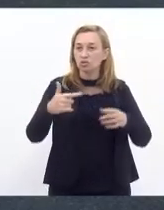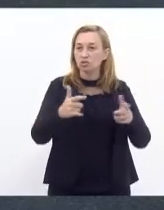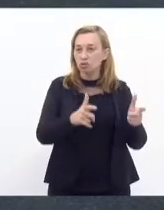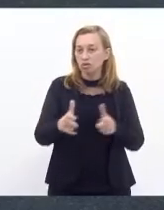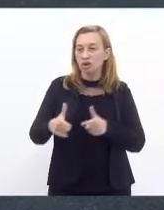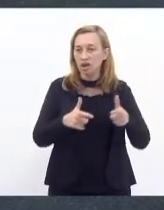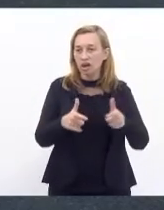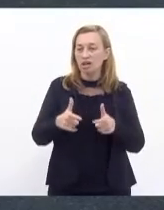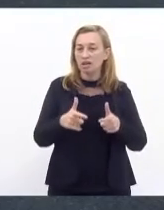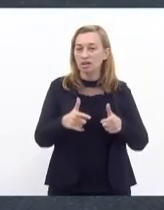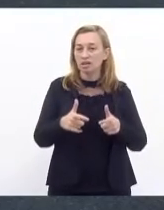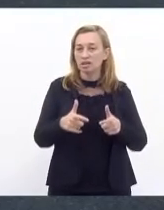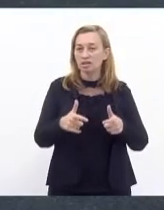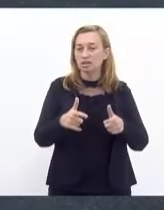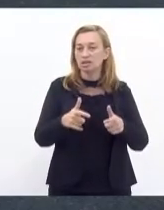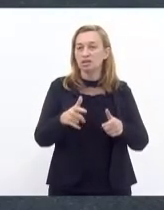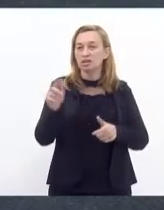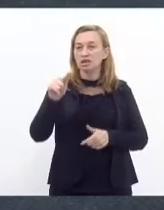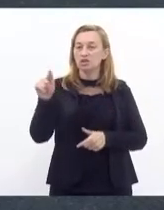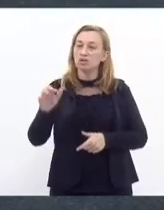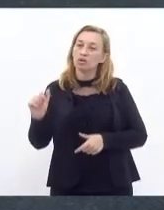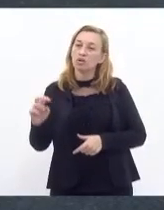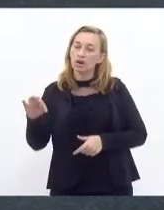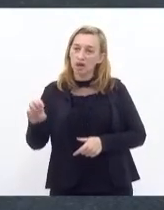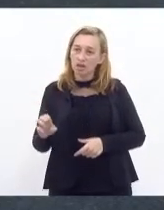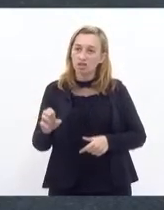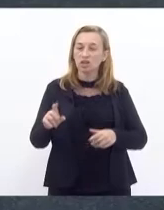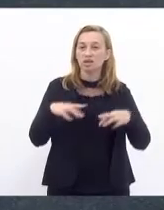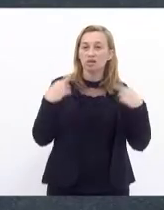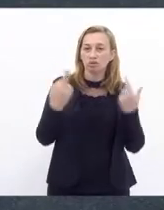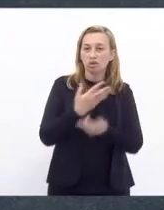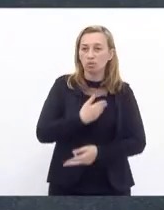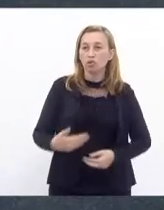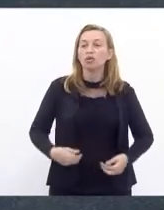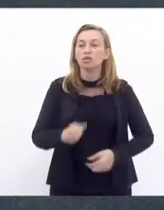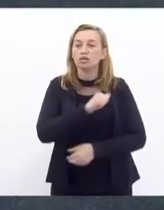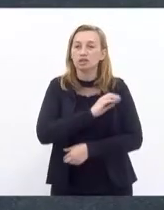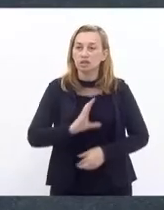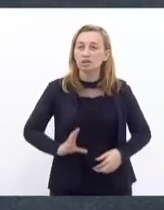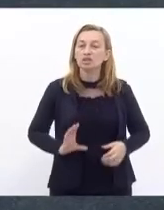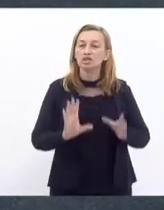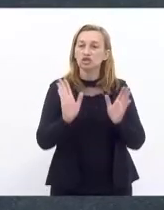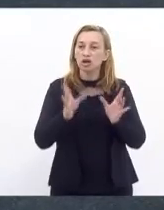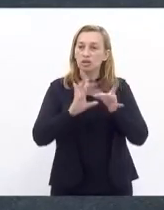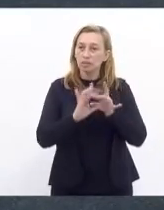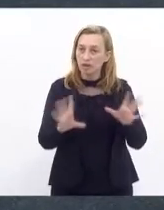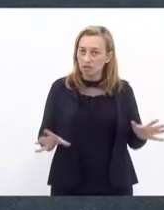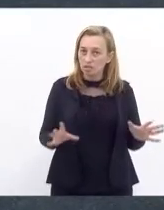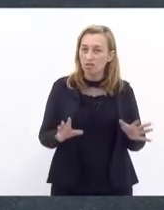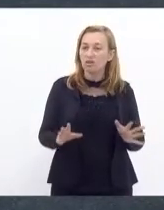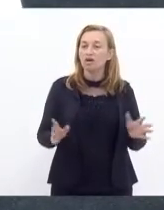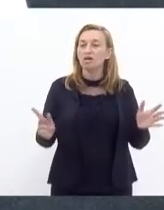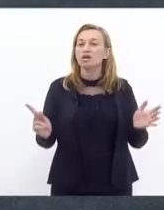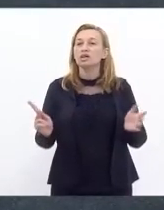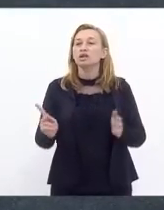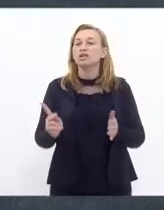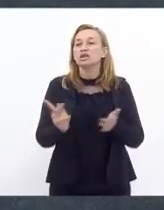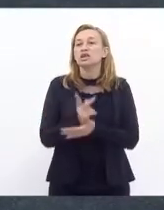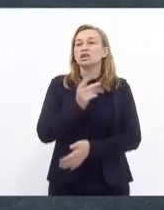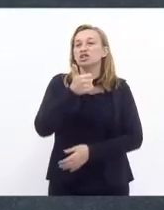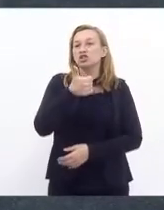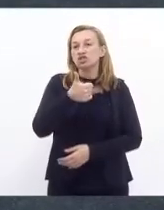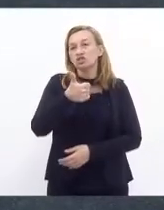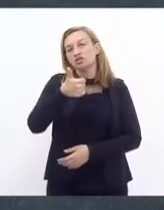pega vários municípios. Então, essa audiência pública, o presidente André Sileno já autorizou, vai ser realizada dia 28.